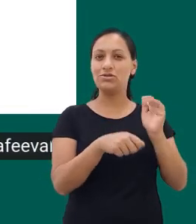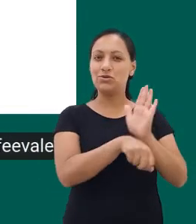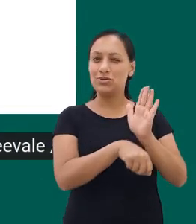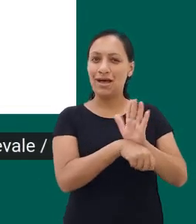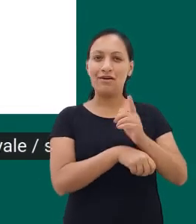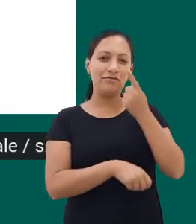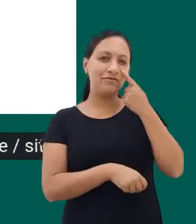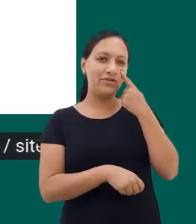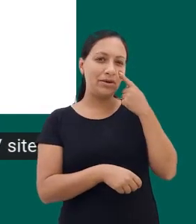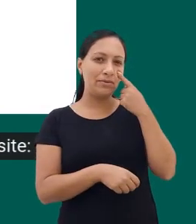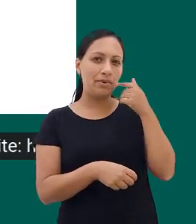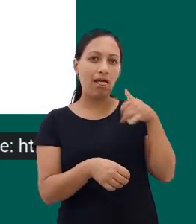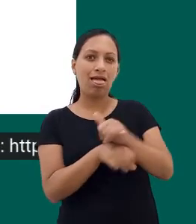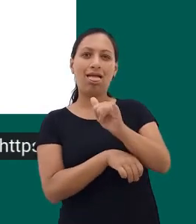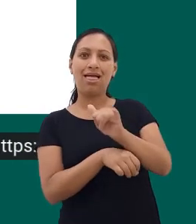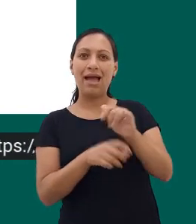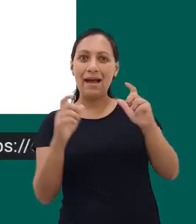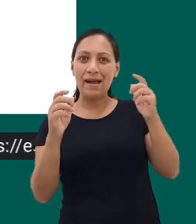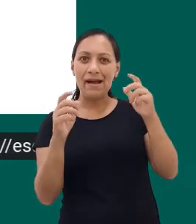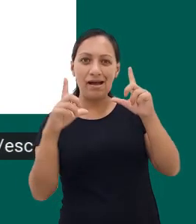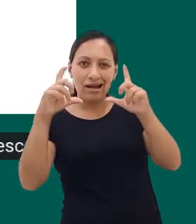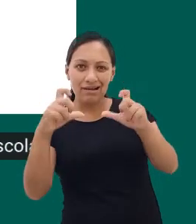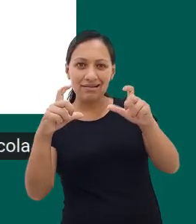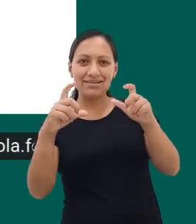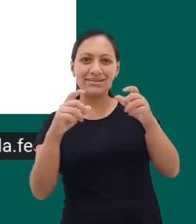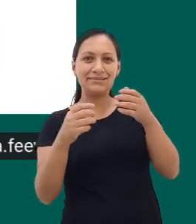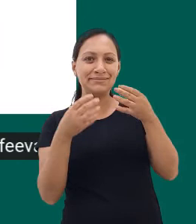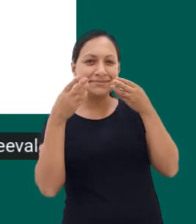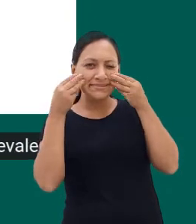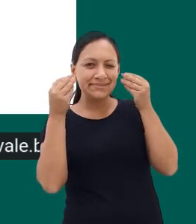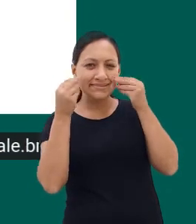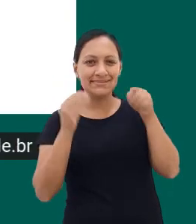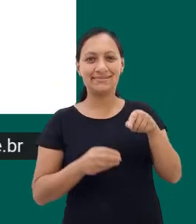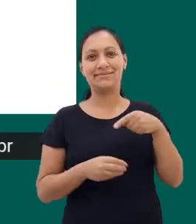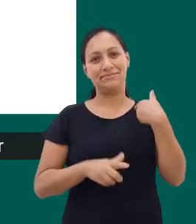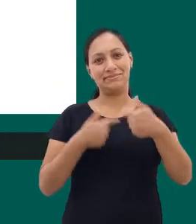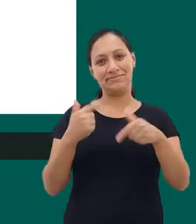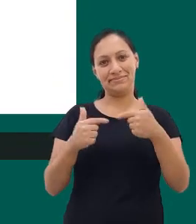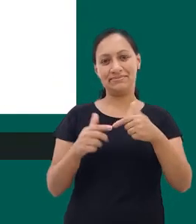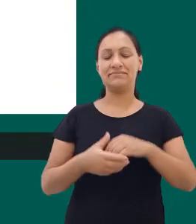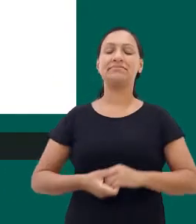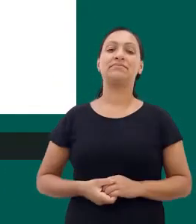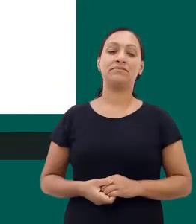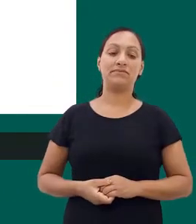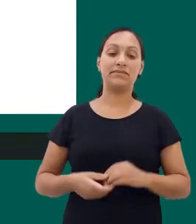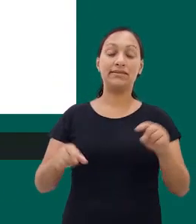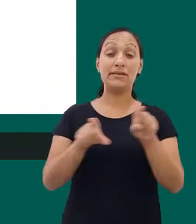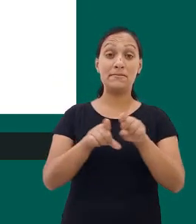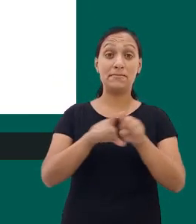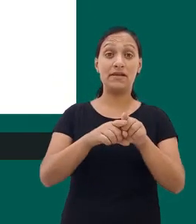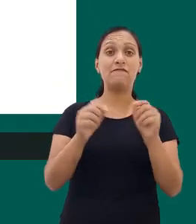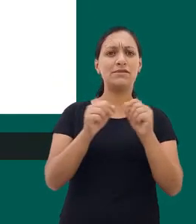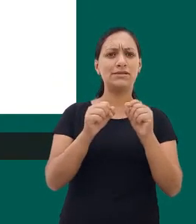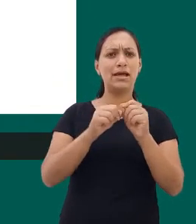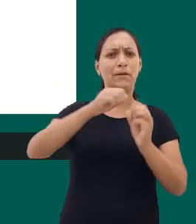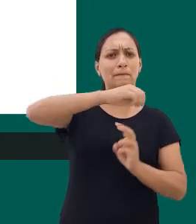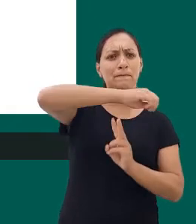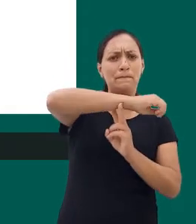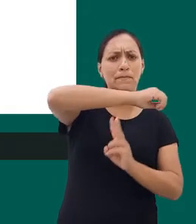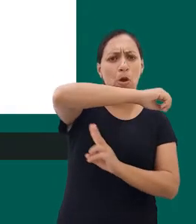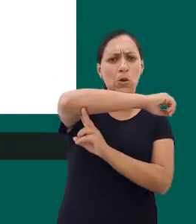foto, né, ajudando no trabalho da criança. E aí as crianças fizeram pontes,